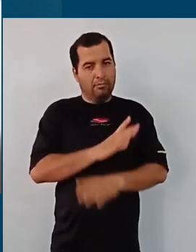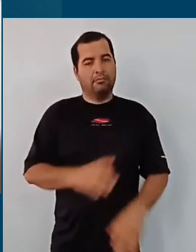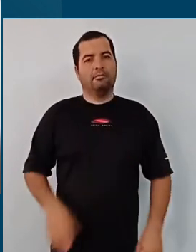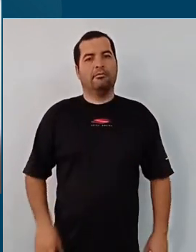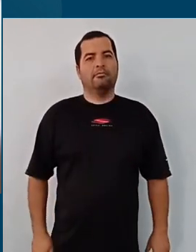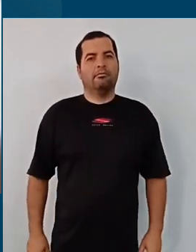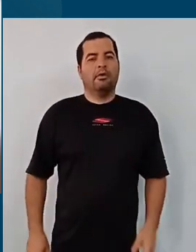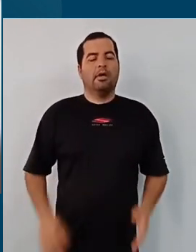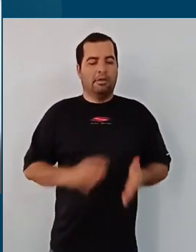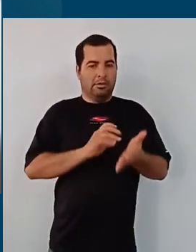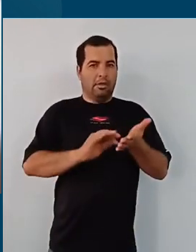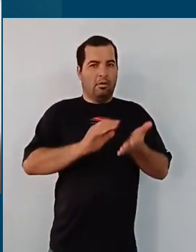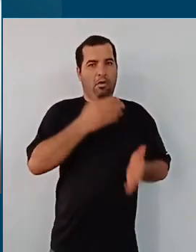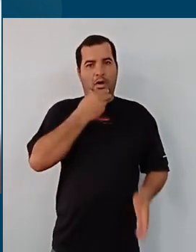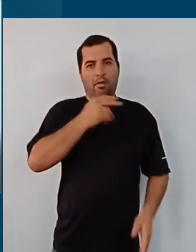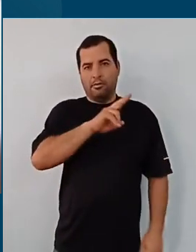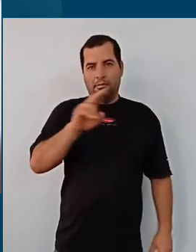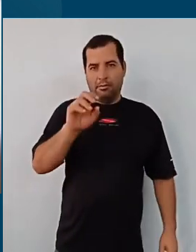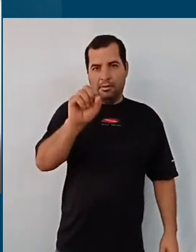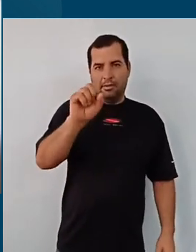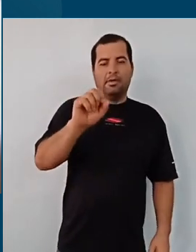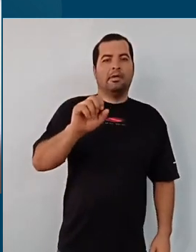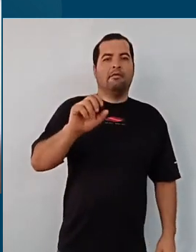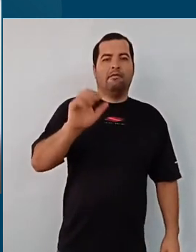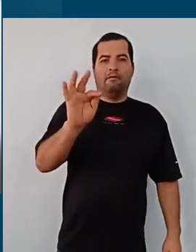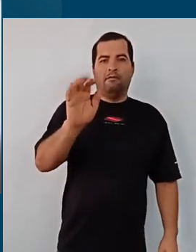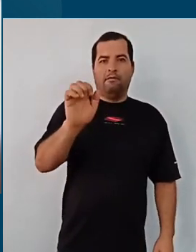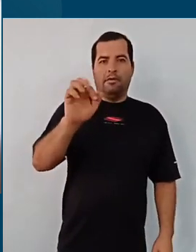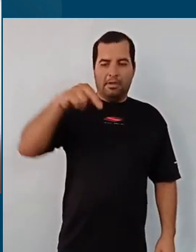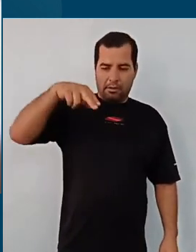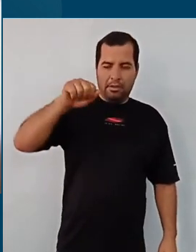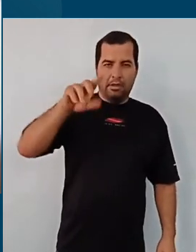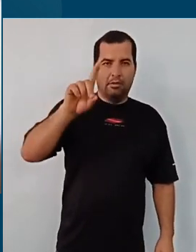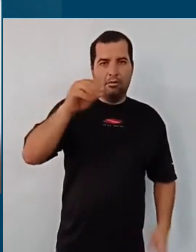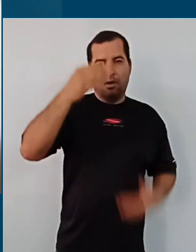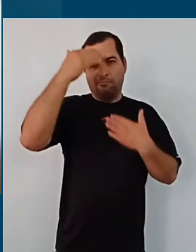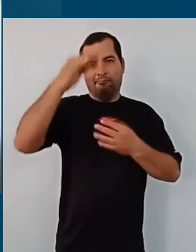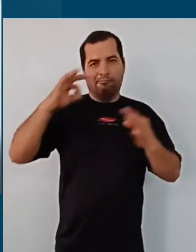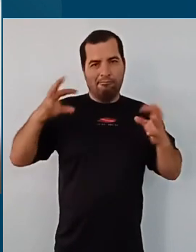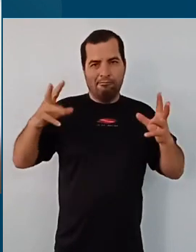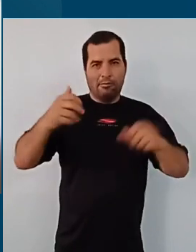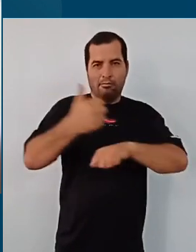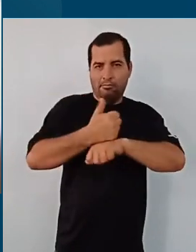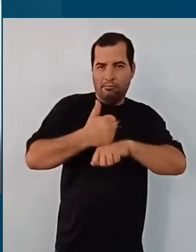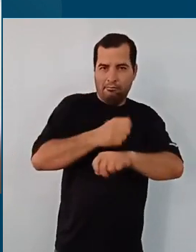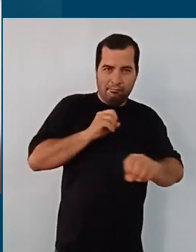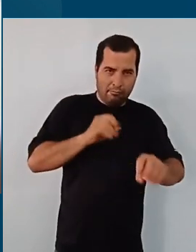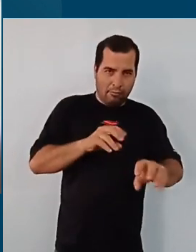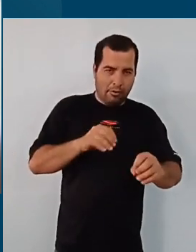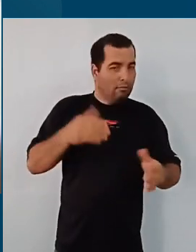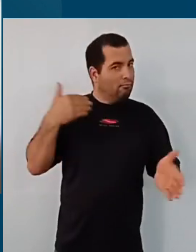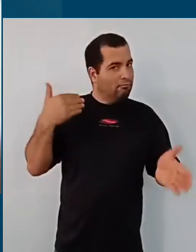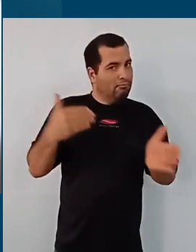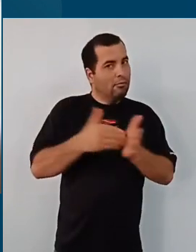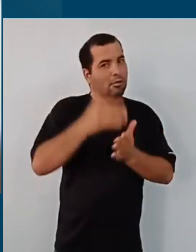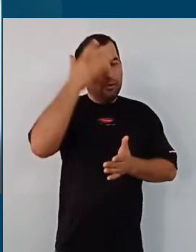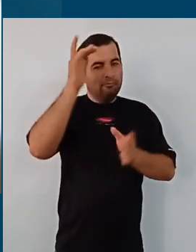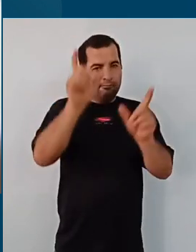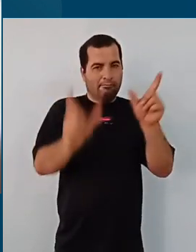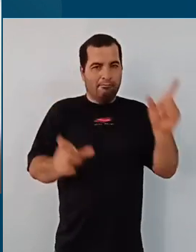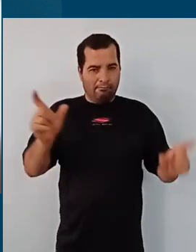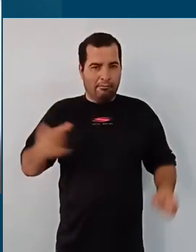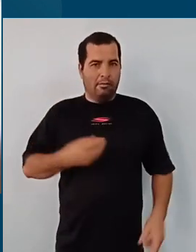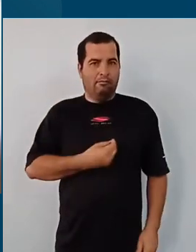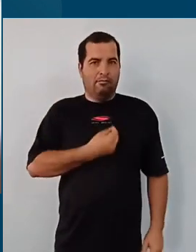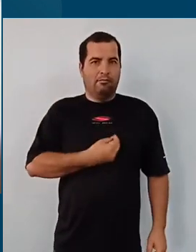do secretário de Educação, Fernando Moraes, nós agradecemos a todos os profissionais da educação e demais presentes que